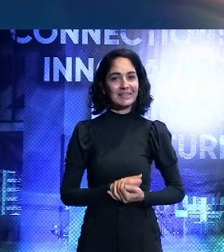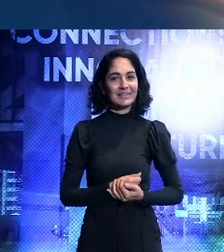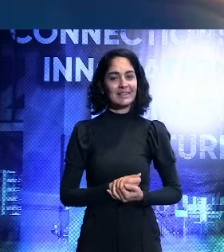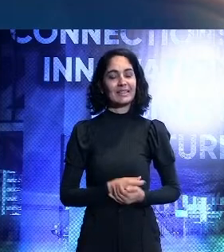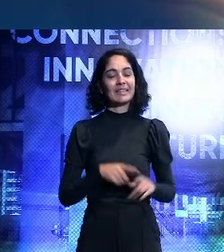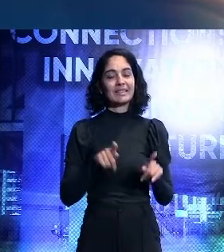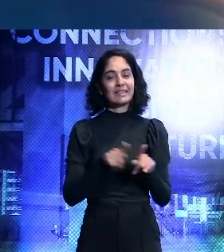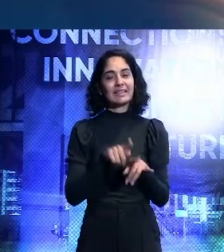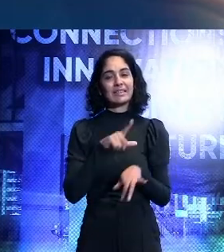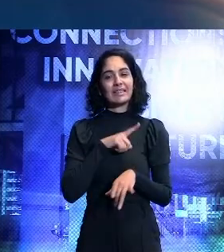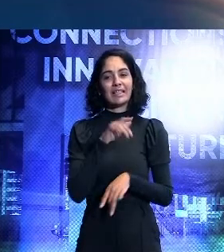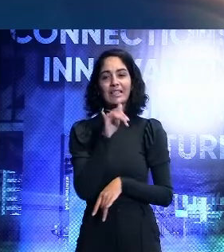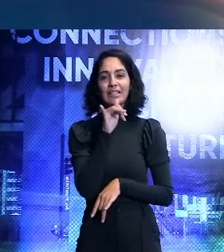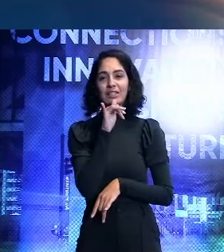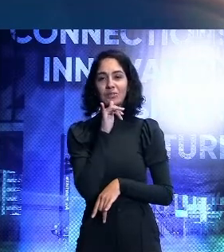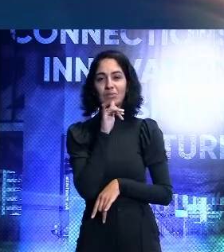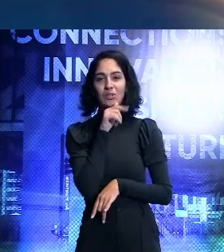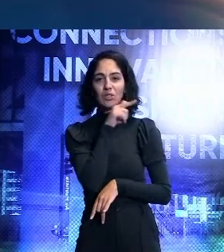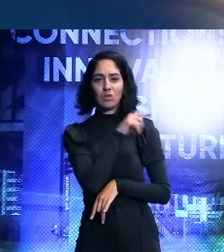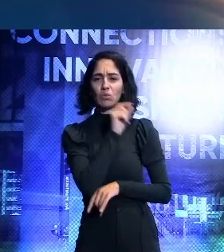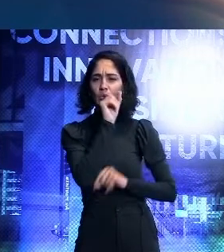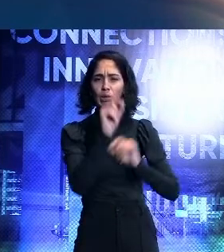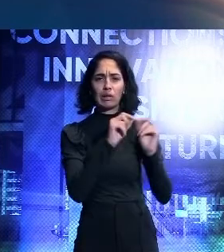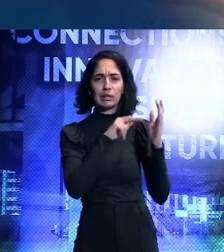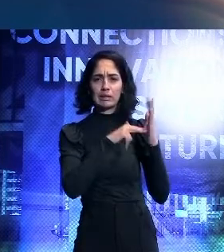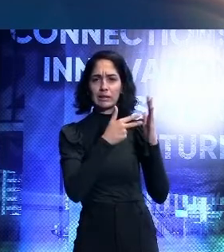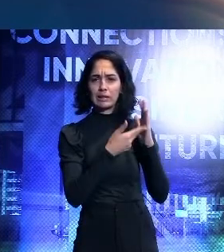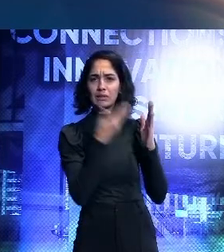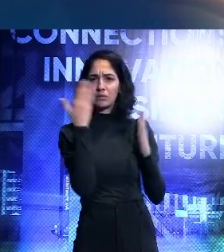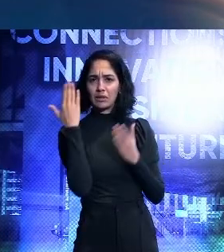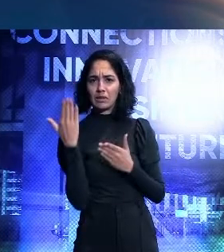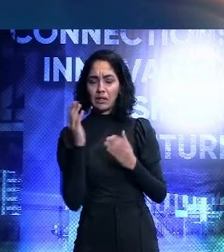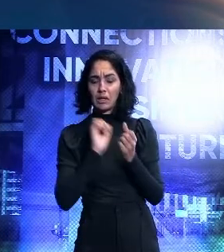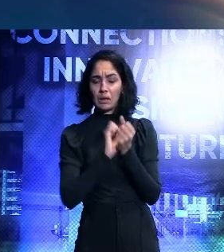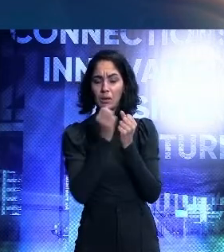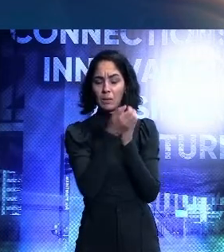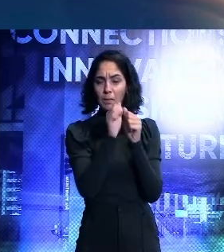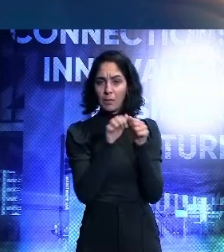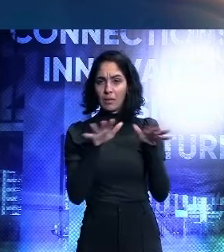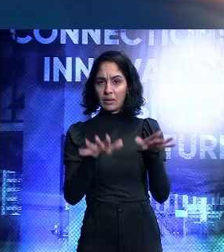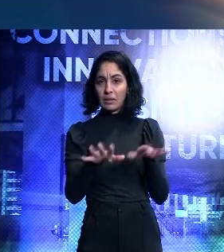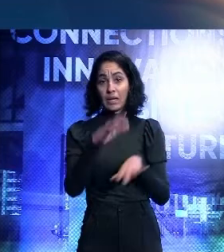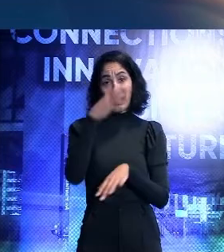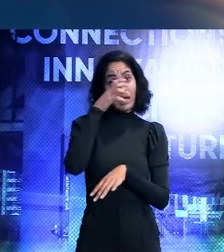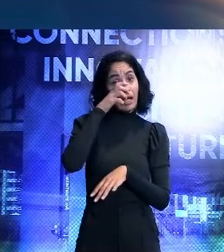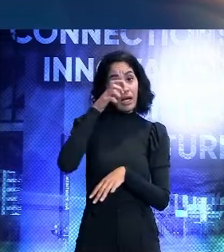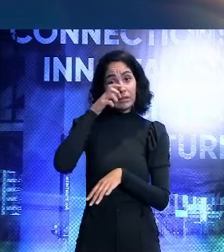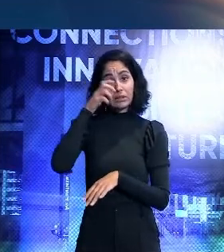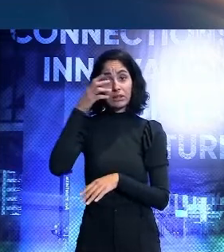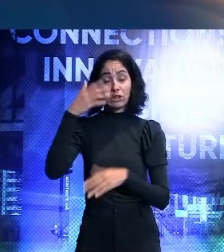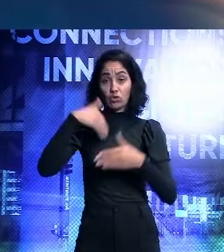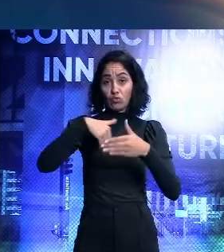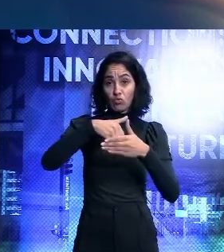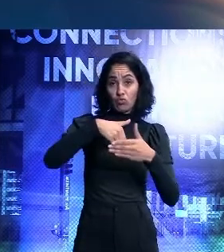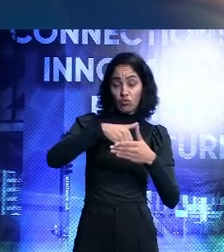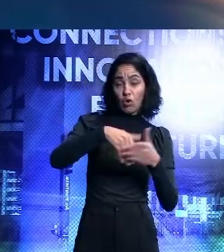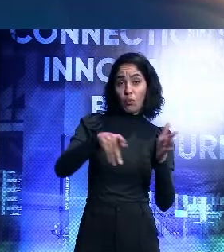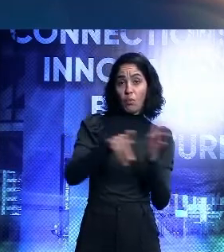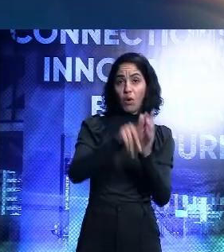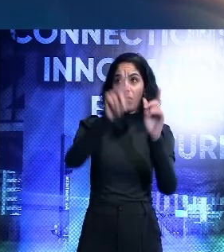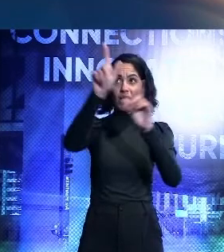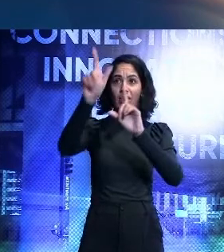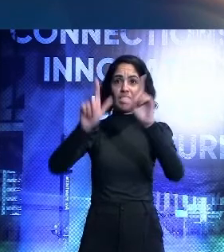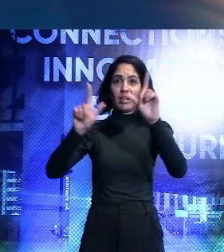aqui, atitude Gemba. O que é isso? Principalmente em pandemia, é você assistir o jogo pela televisão, já que não podia ir ao estádio.